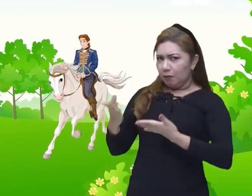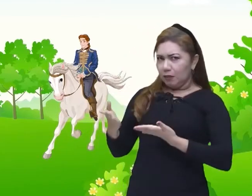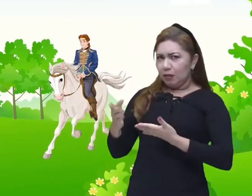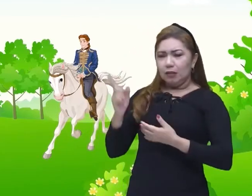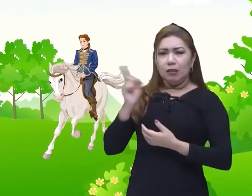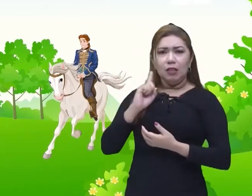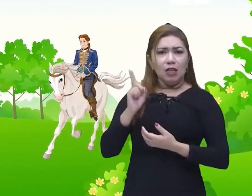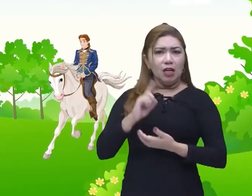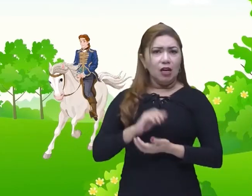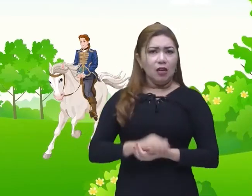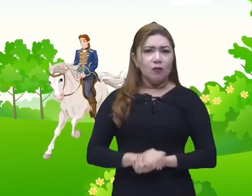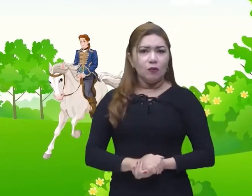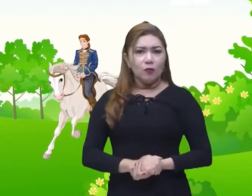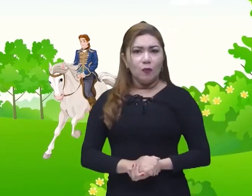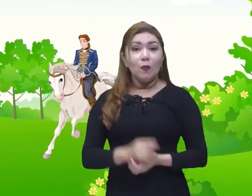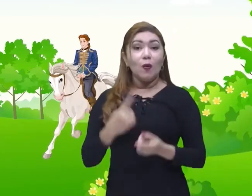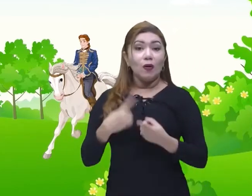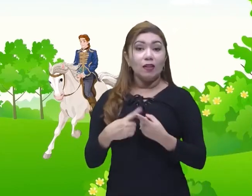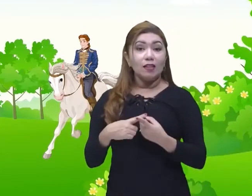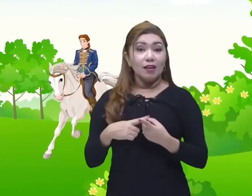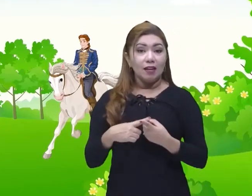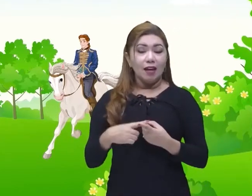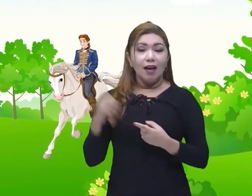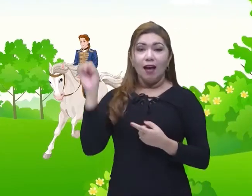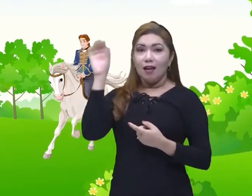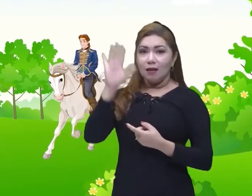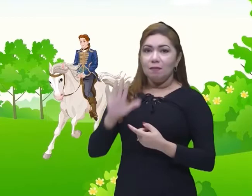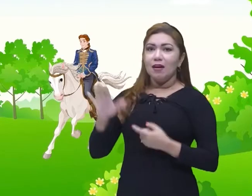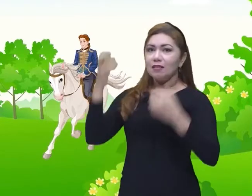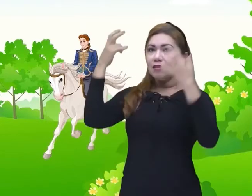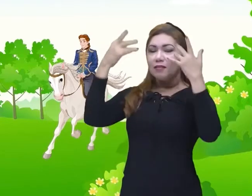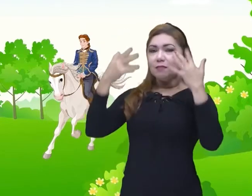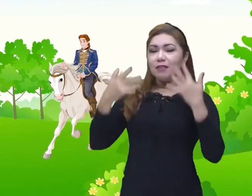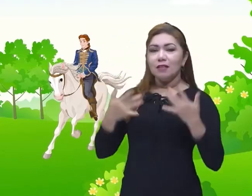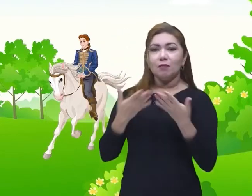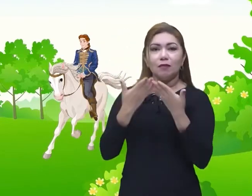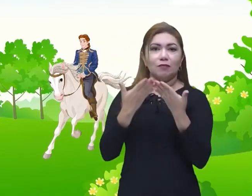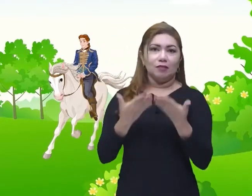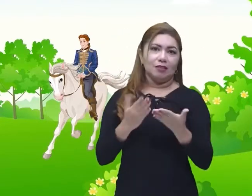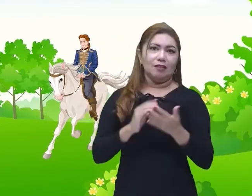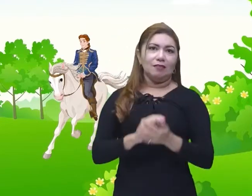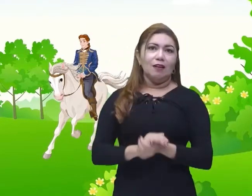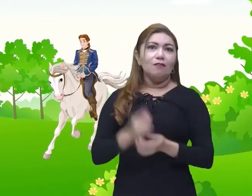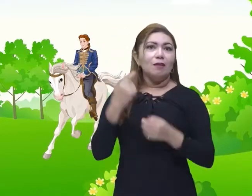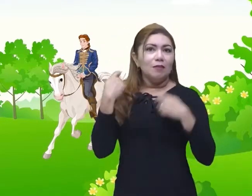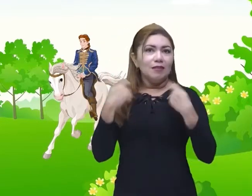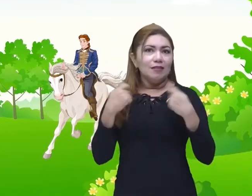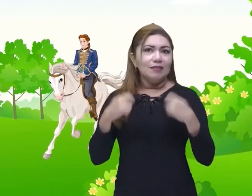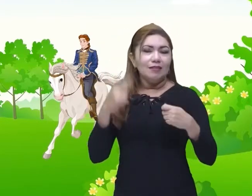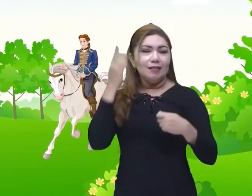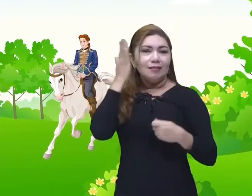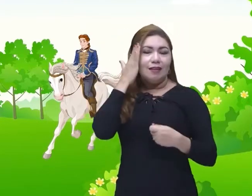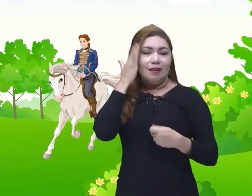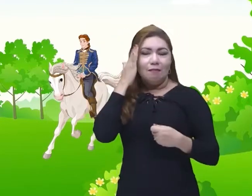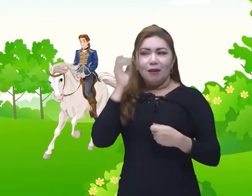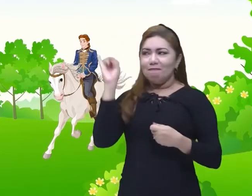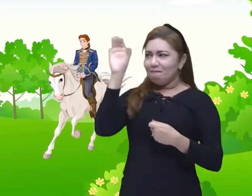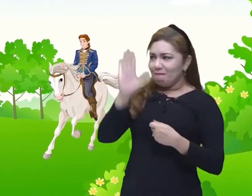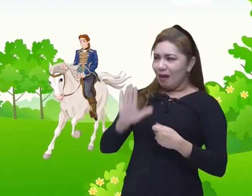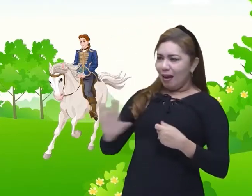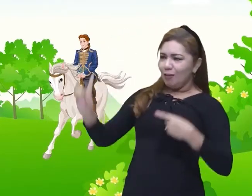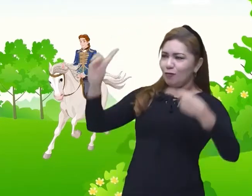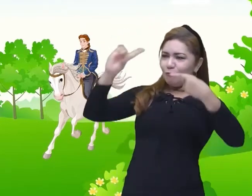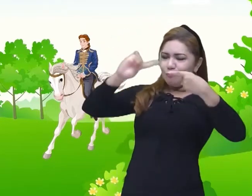verdade? Por quê? Porque a imagem está falando. Você precisa fazer essa relação